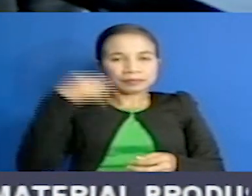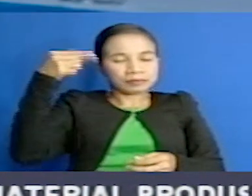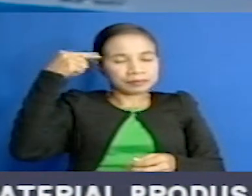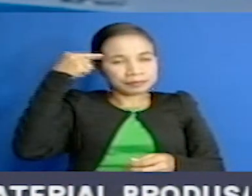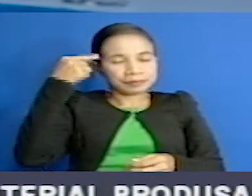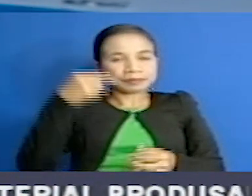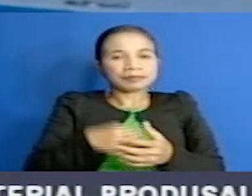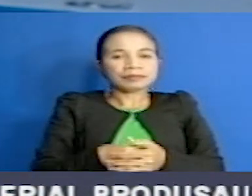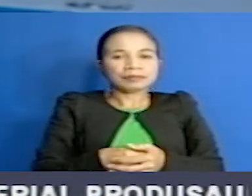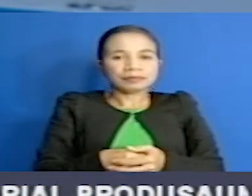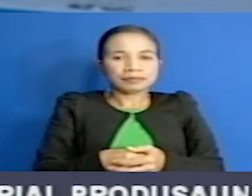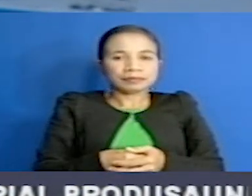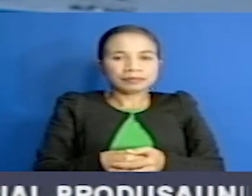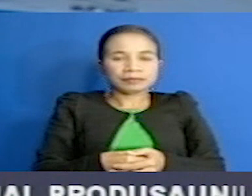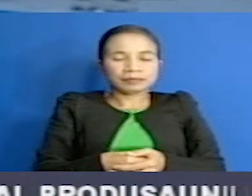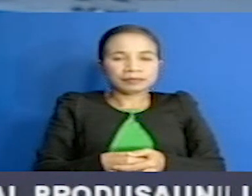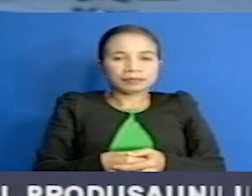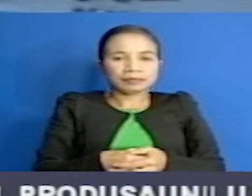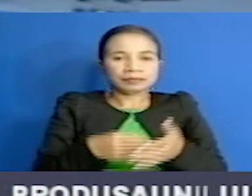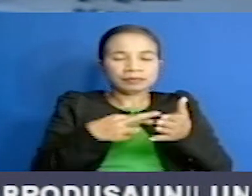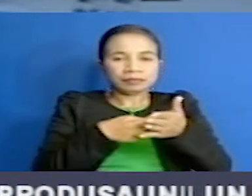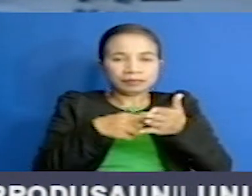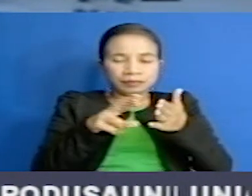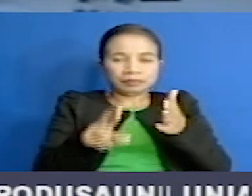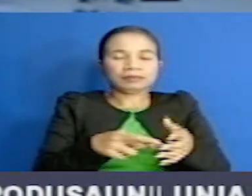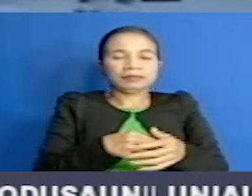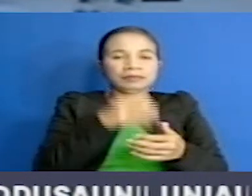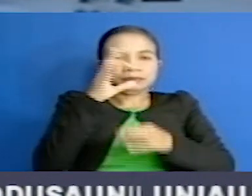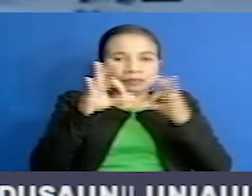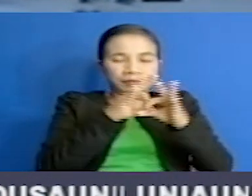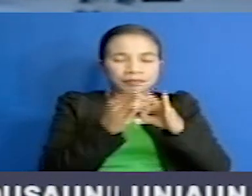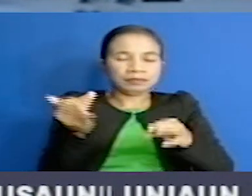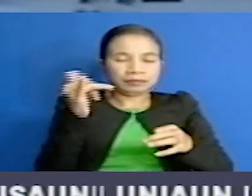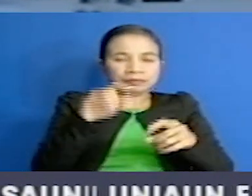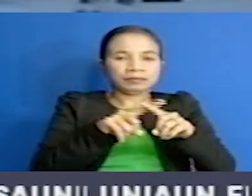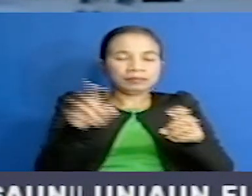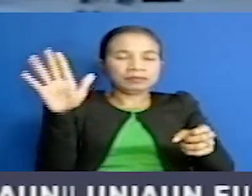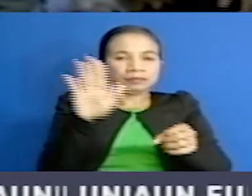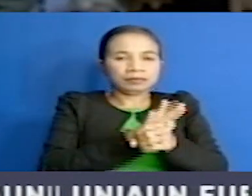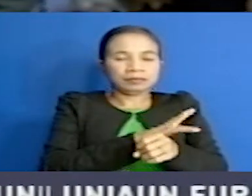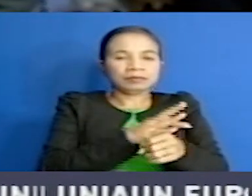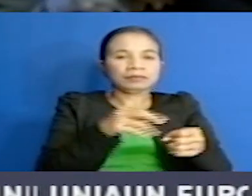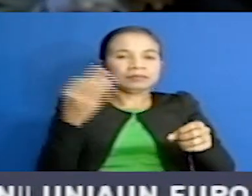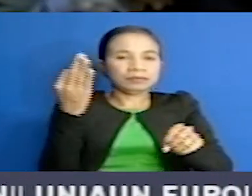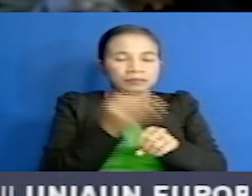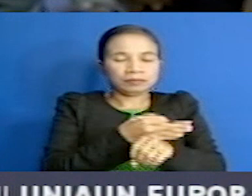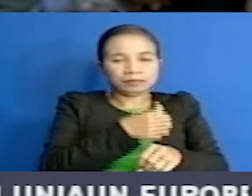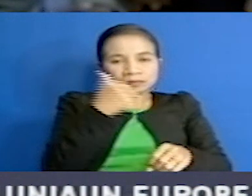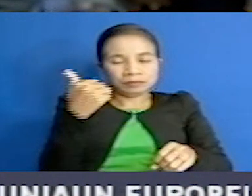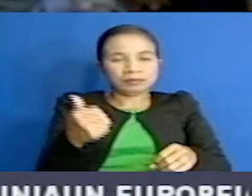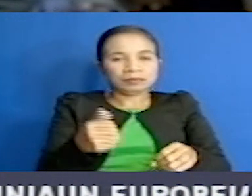governo deposita confiança para Cira. Mas bem, minha parte se completa, requisitos balam nessa